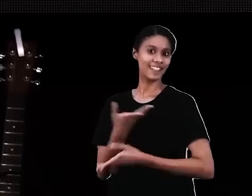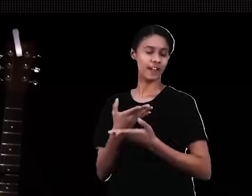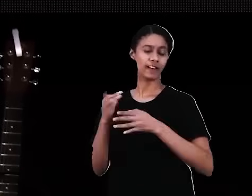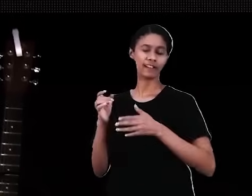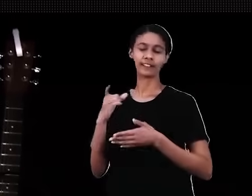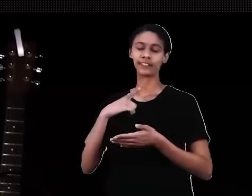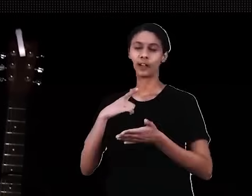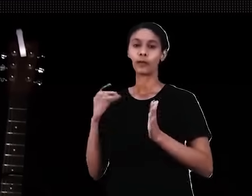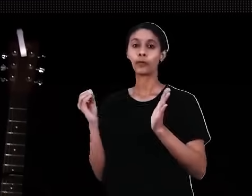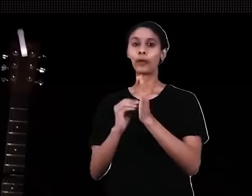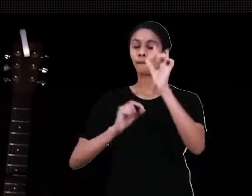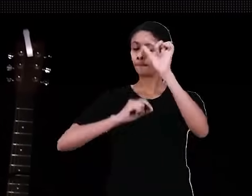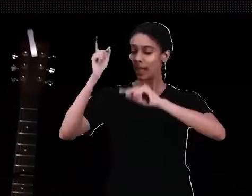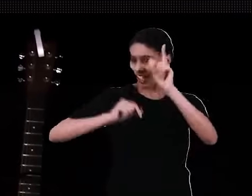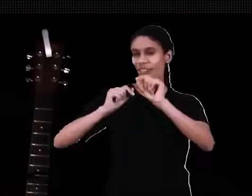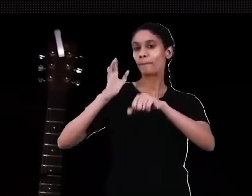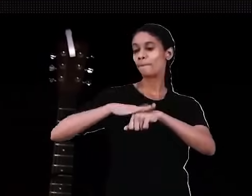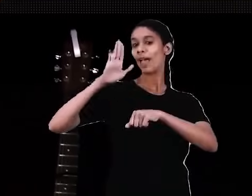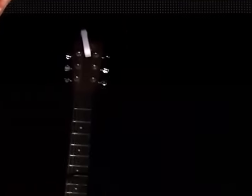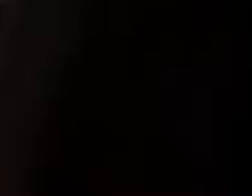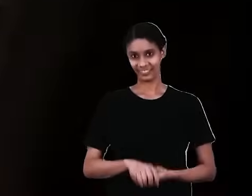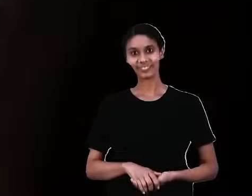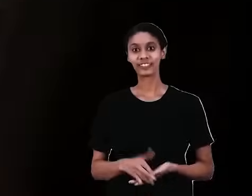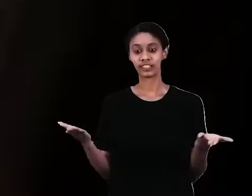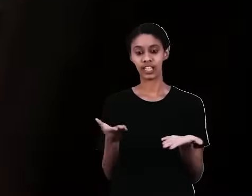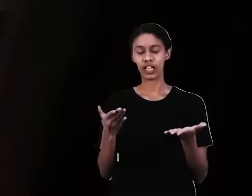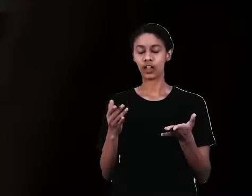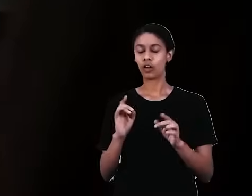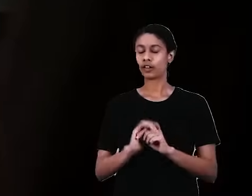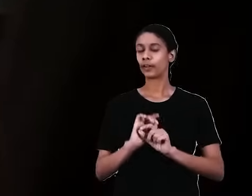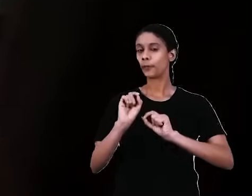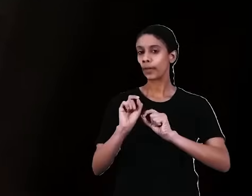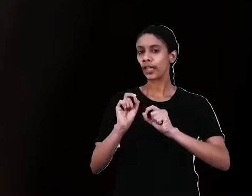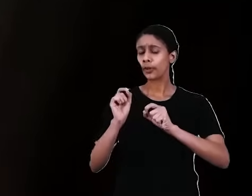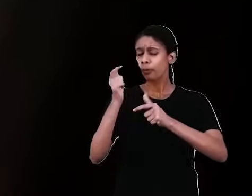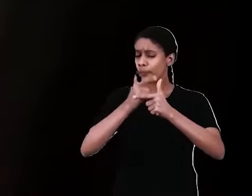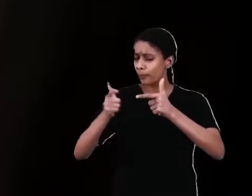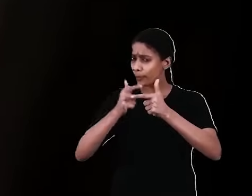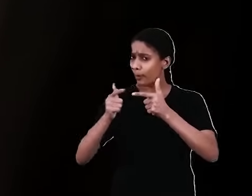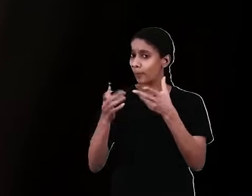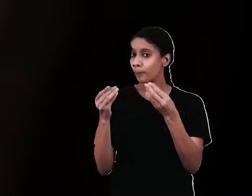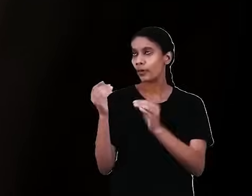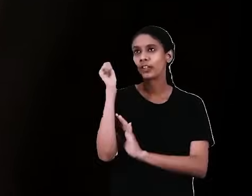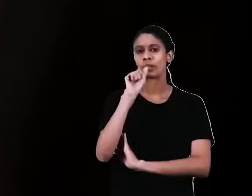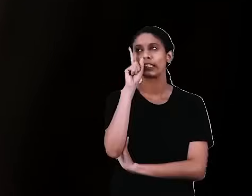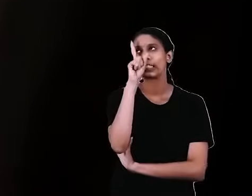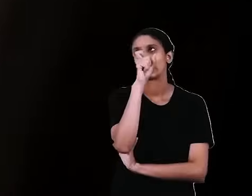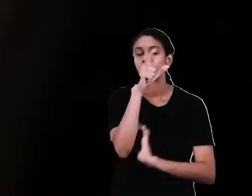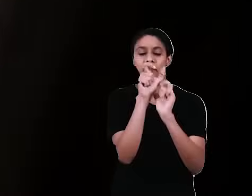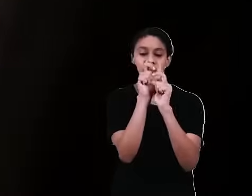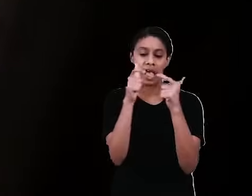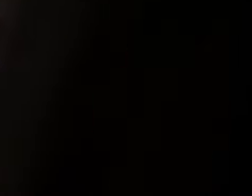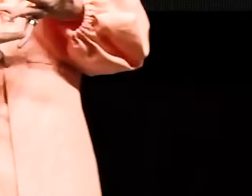selinho extra, além da nossa formação. Hoje eu quero falar de uma pedra no sapato para a maioria das mulheres. E quando eu falo para a maioria, eu